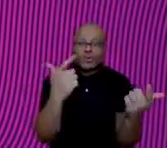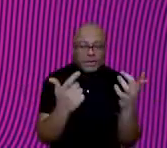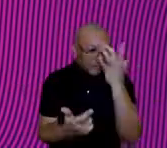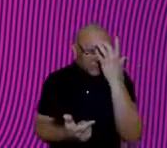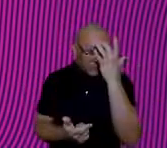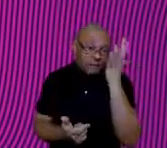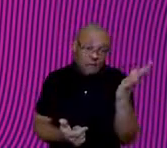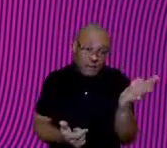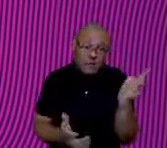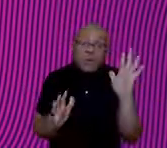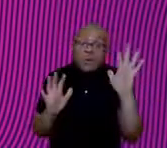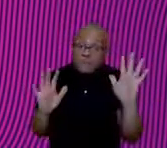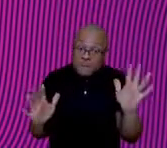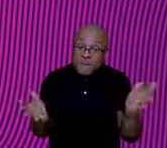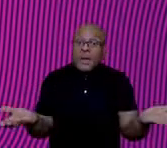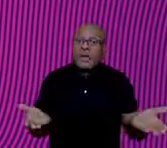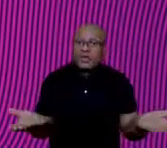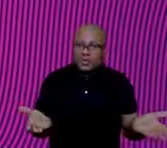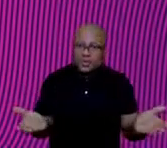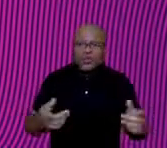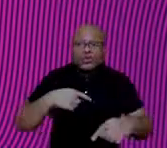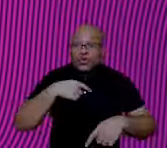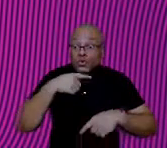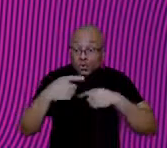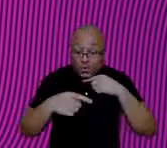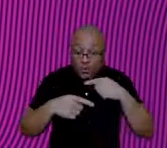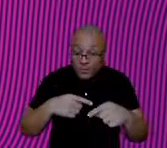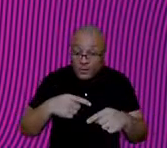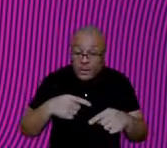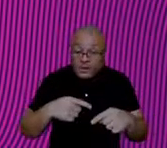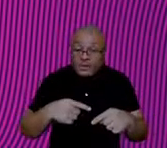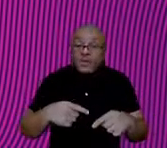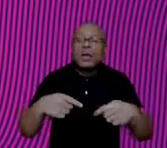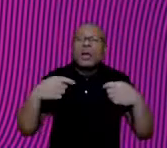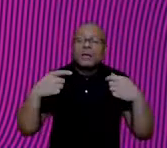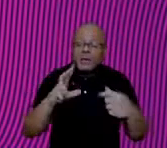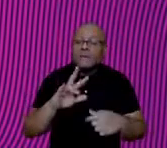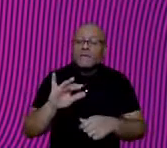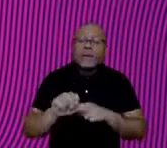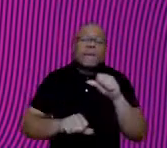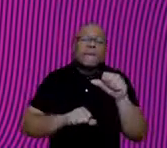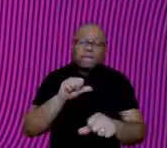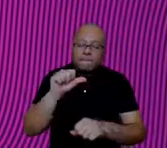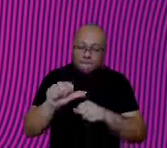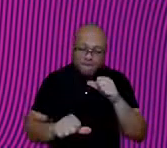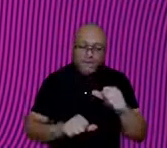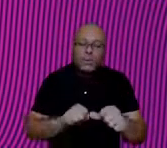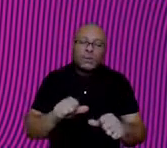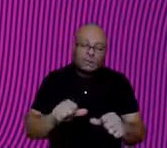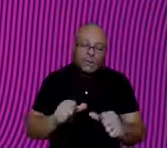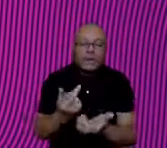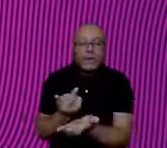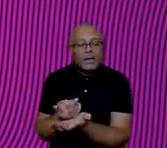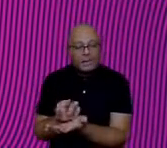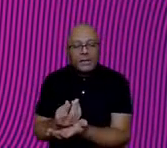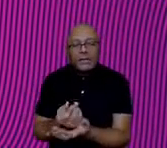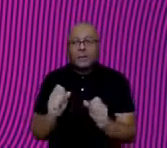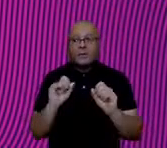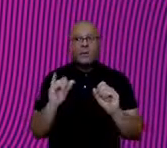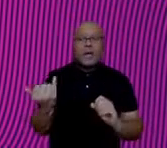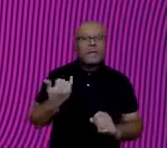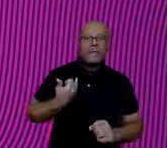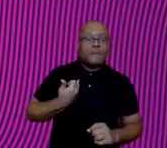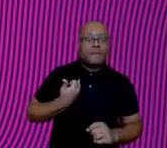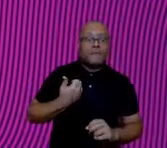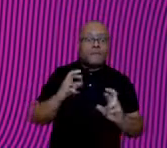de dúvidas diagnósticas que vão mudar a conduta do paciente, então algum sinal de alerta, alguma coisa diferente no